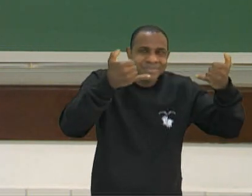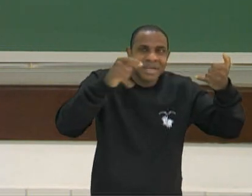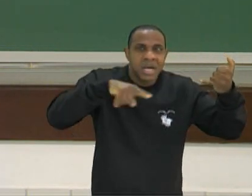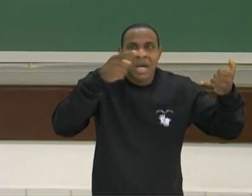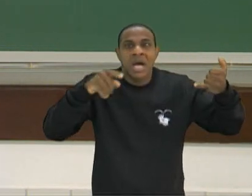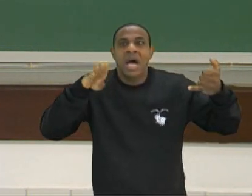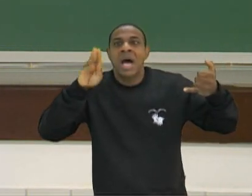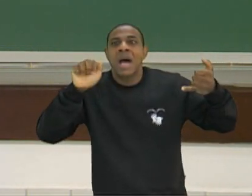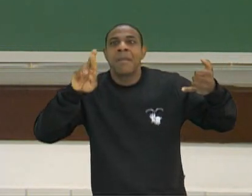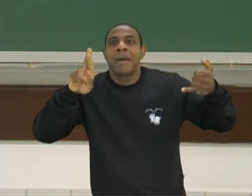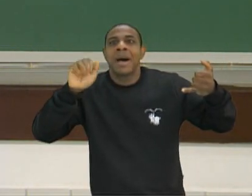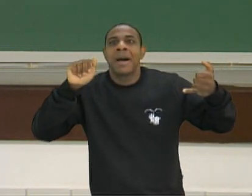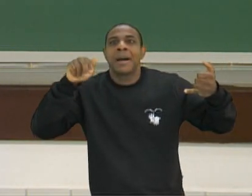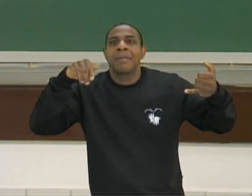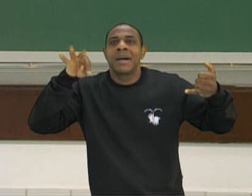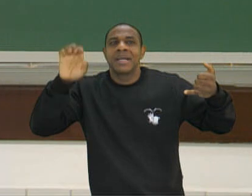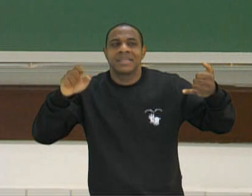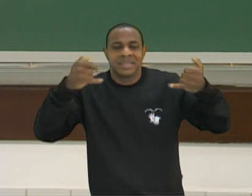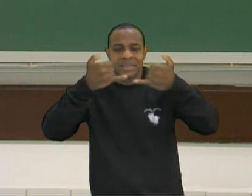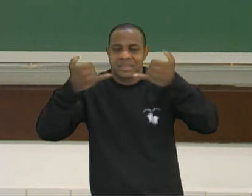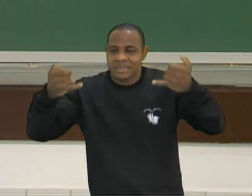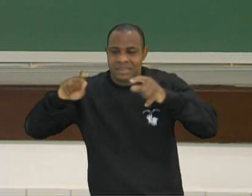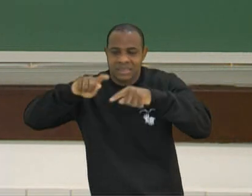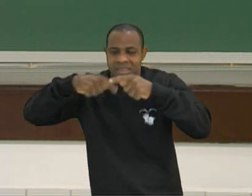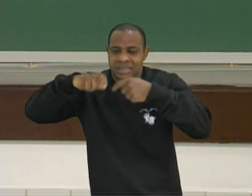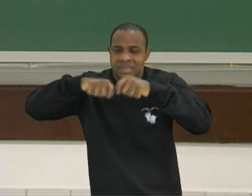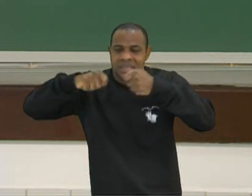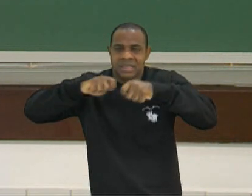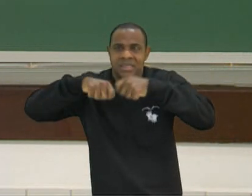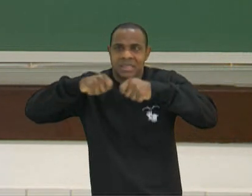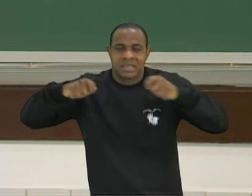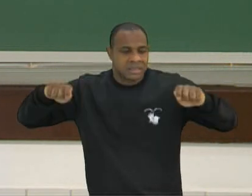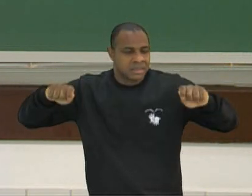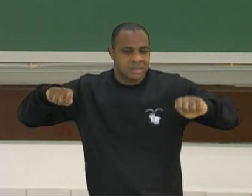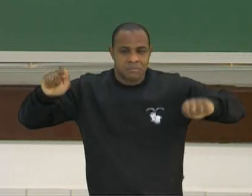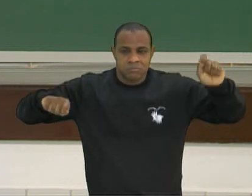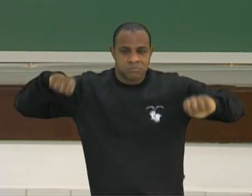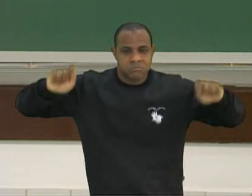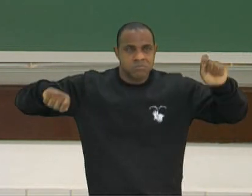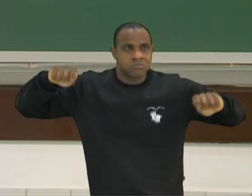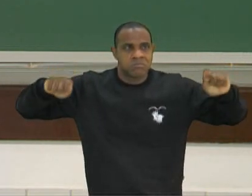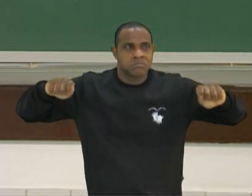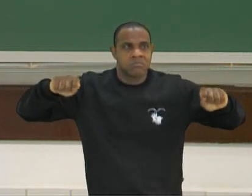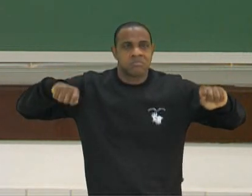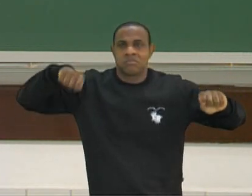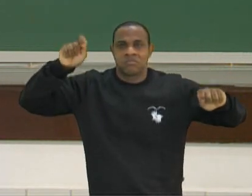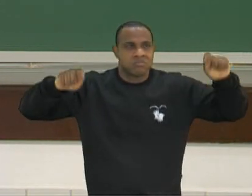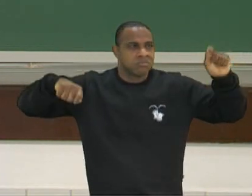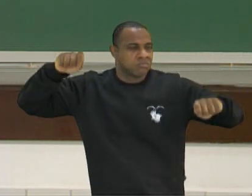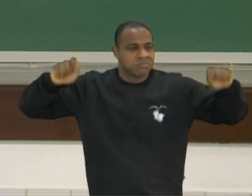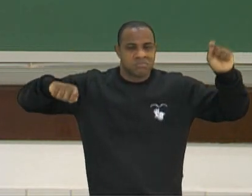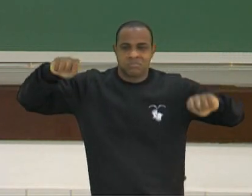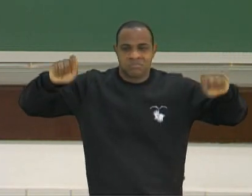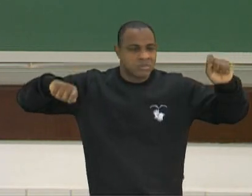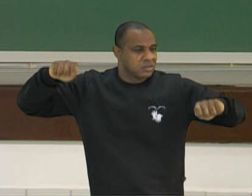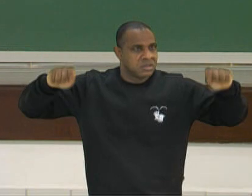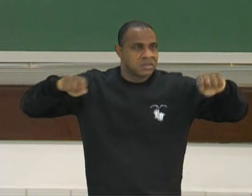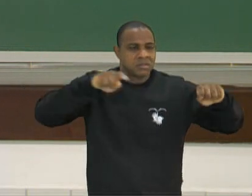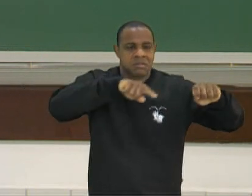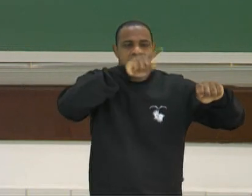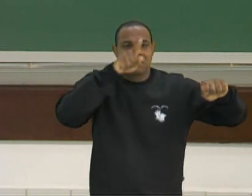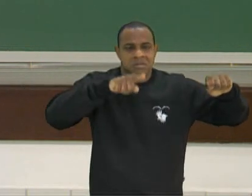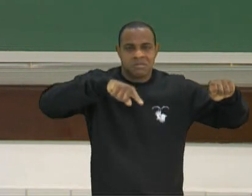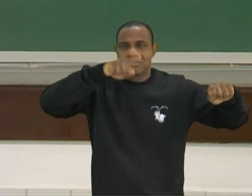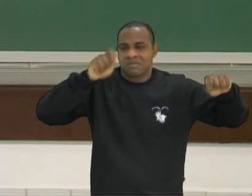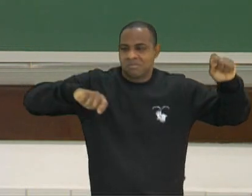Se você oscila o barbante, que ele está amarrado ali na corda de nylon, então você vai ter uma intensidade que ela vai, sei lá,